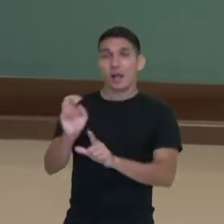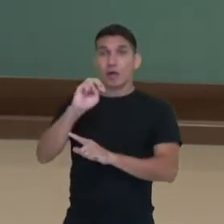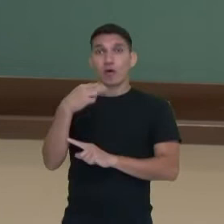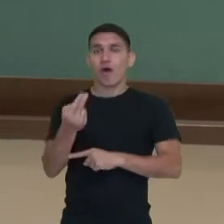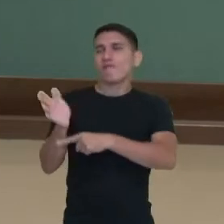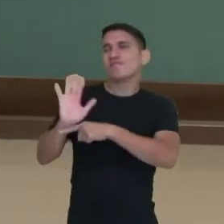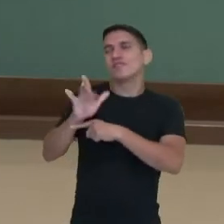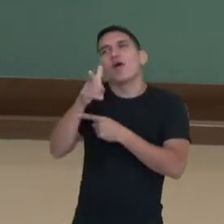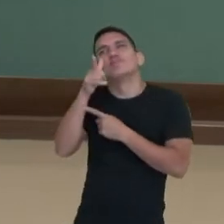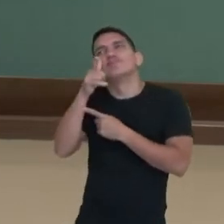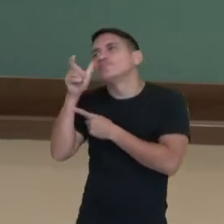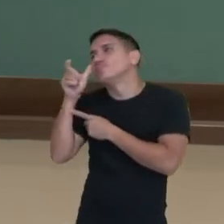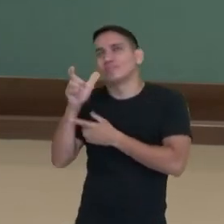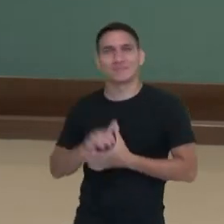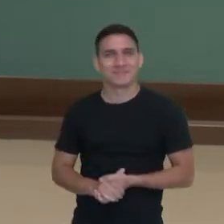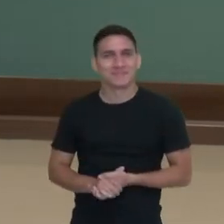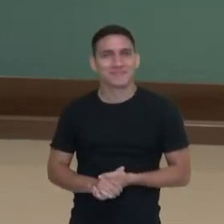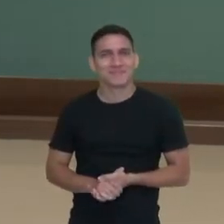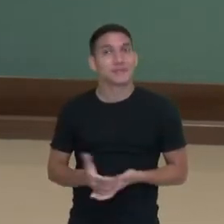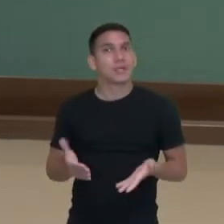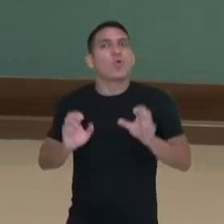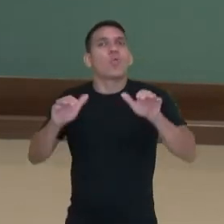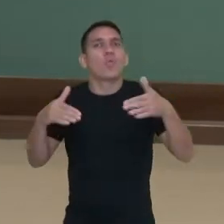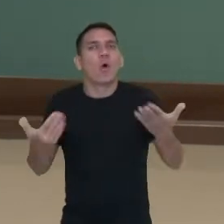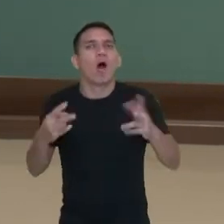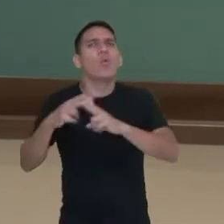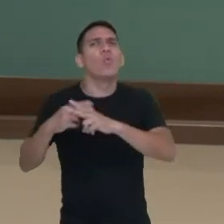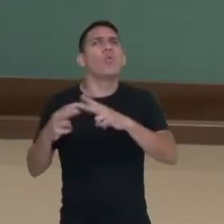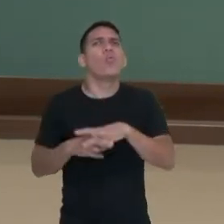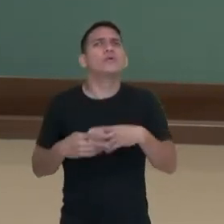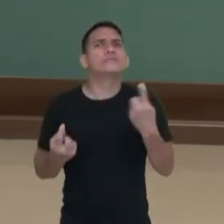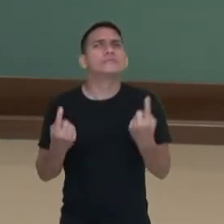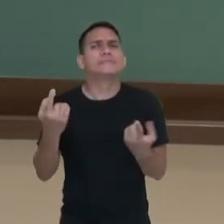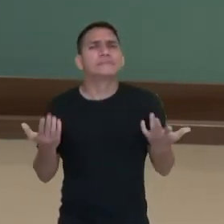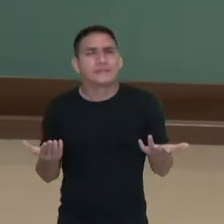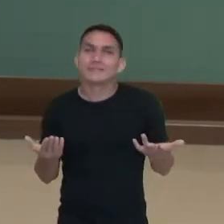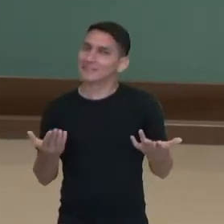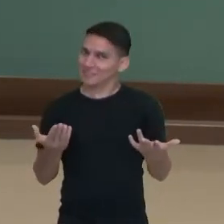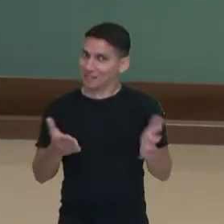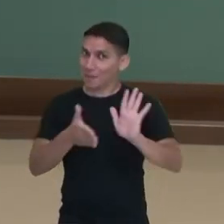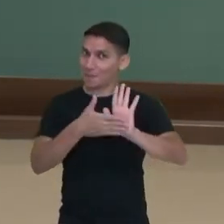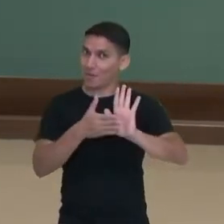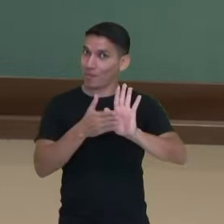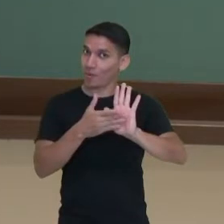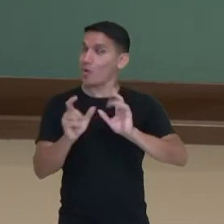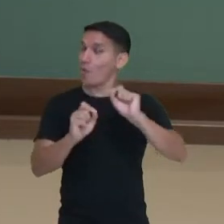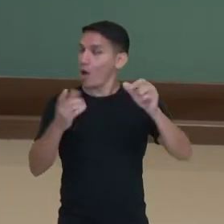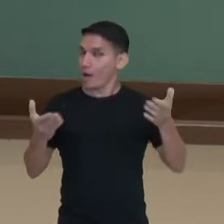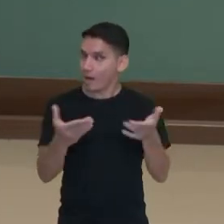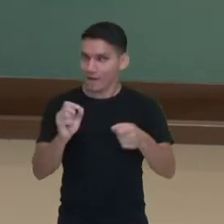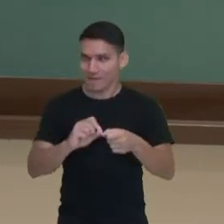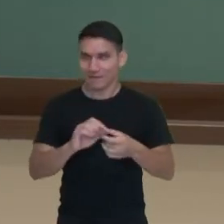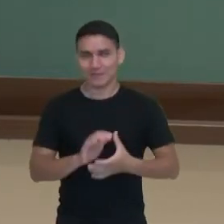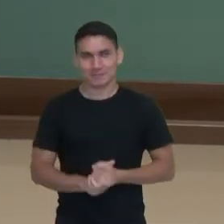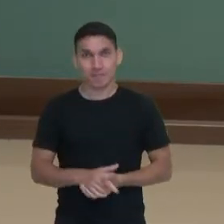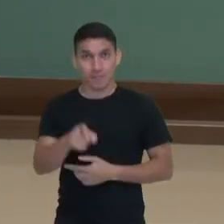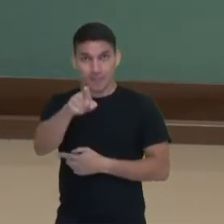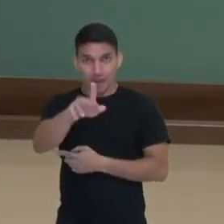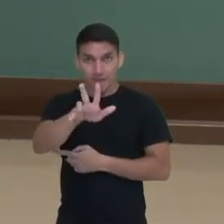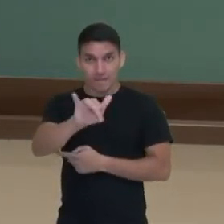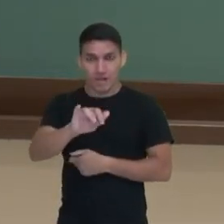vídeos que assiste? Que lutas seriam? Então a proposta agora é o seguinte: